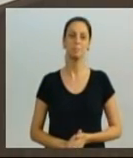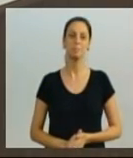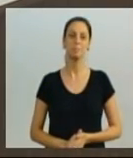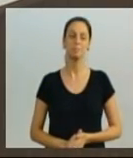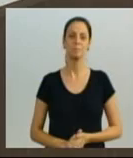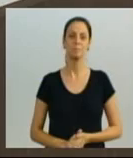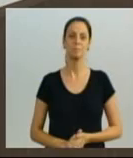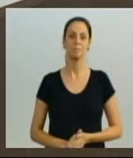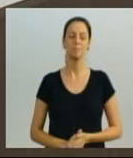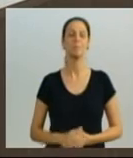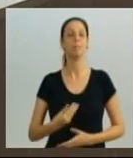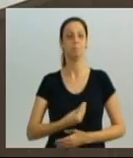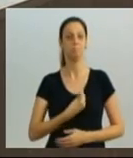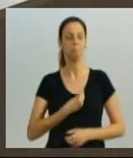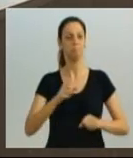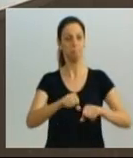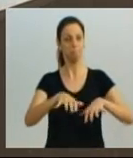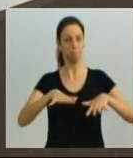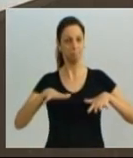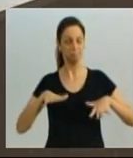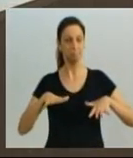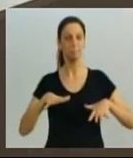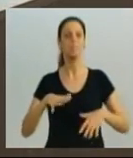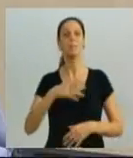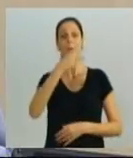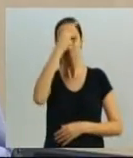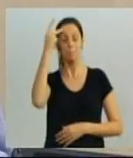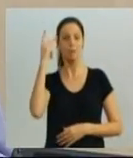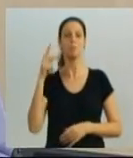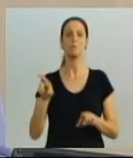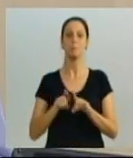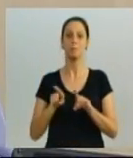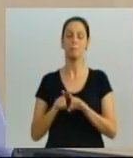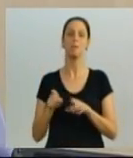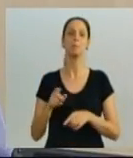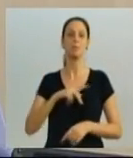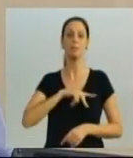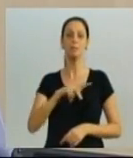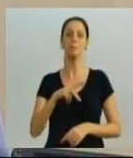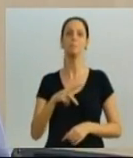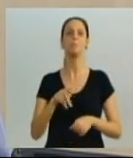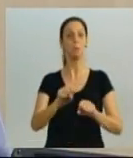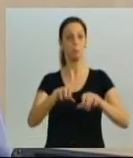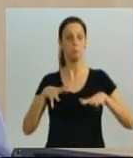Presente no plenário, eu quero convidar para sentar aqui nas cadeiras dos vereadores aqui